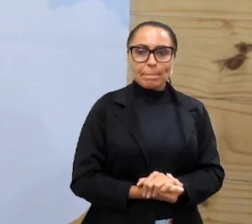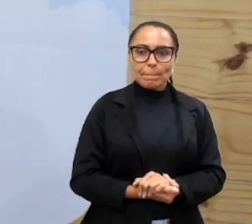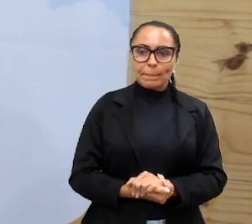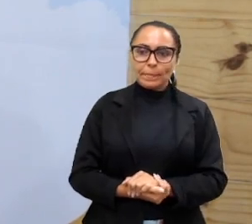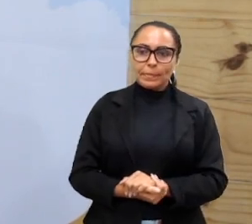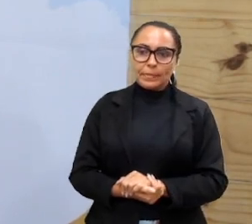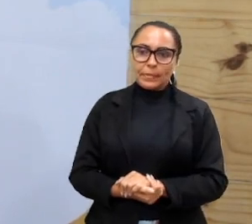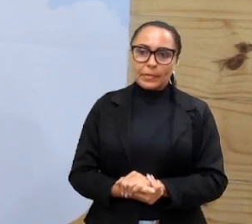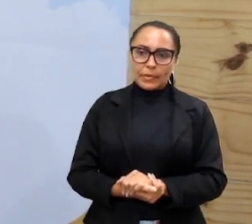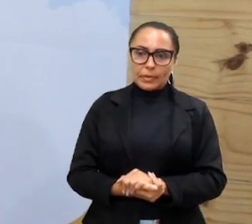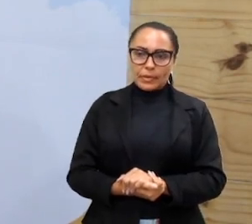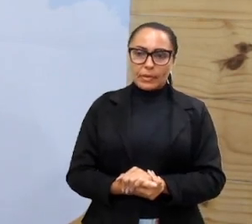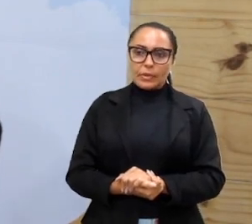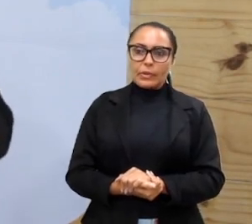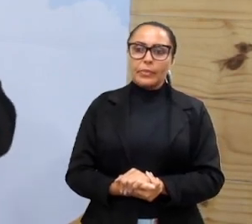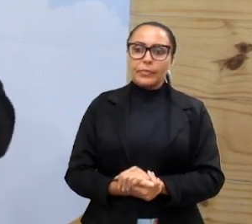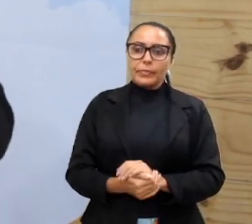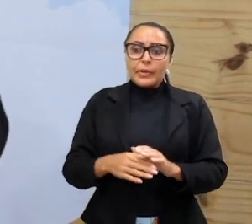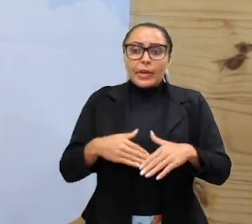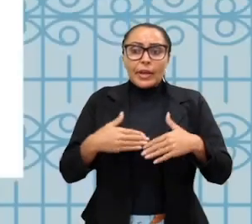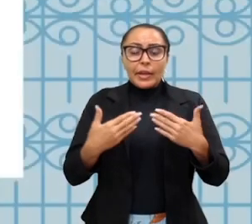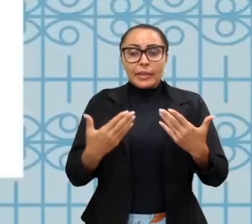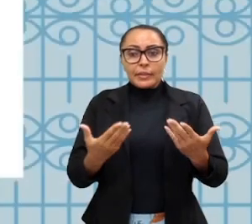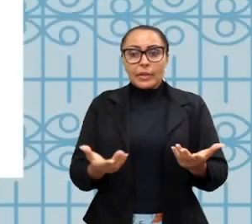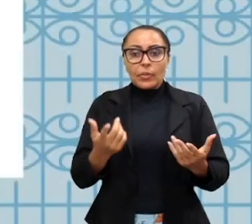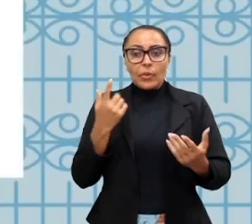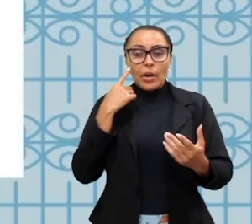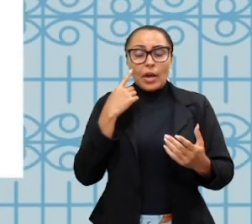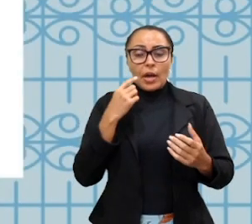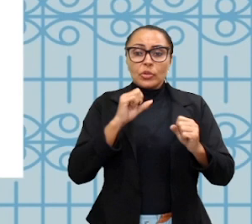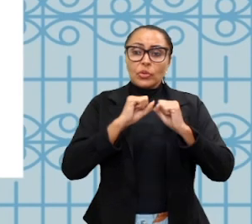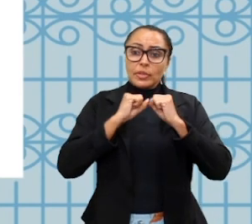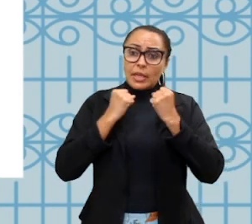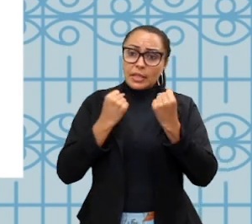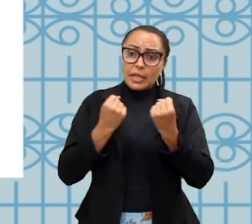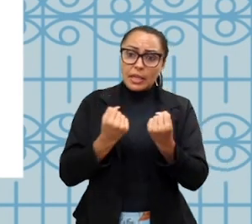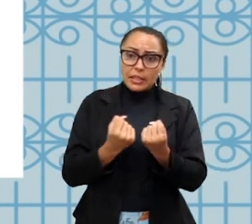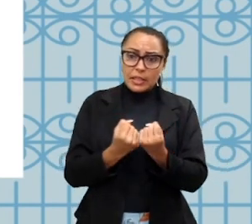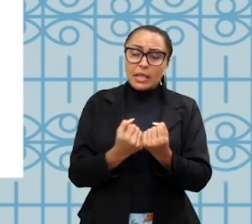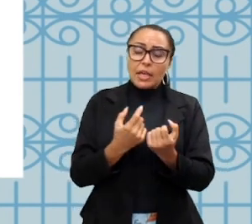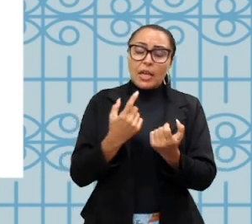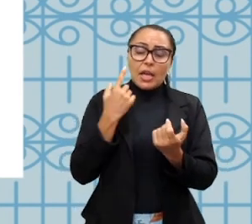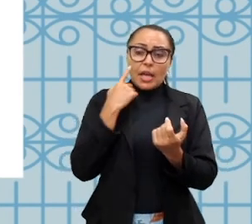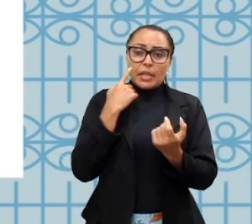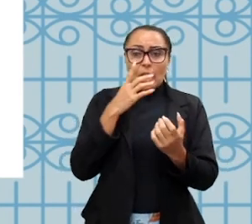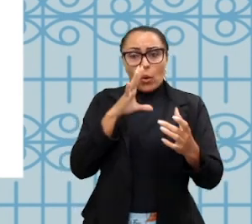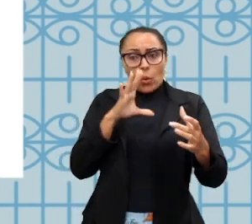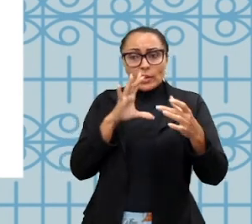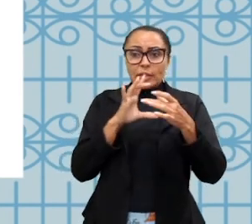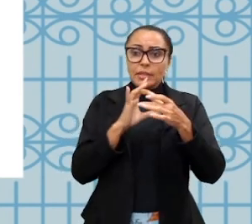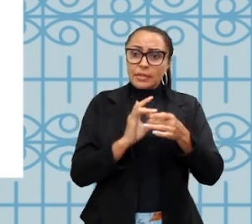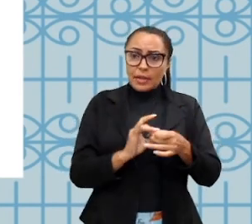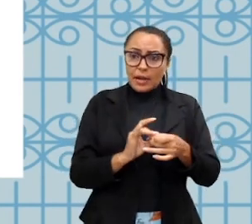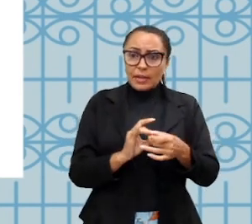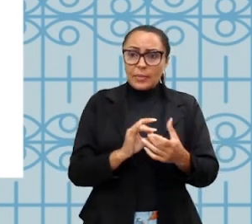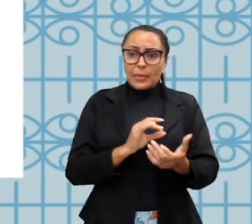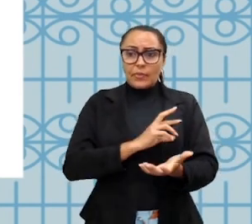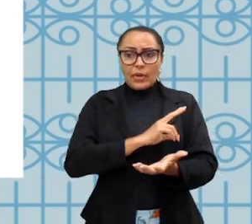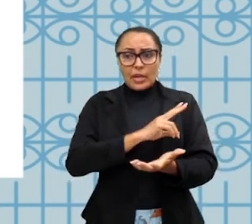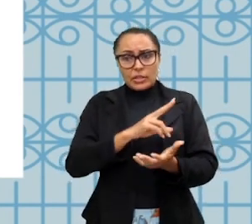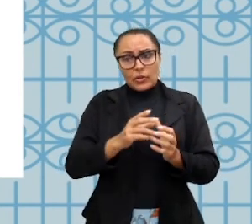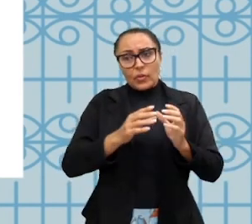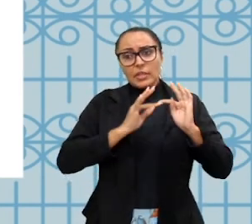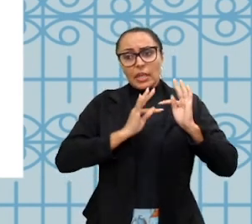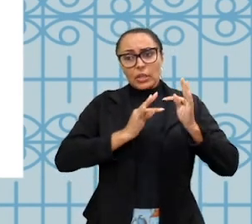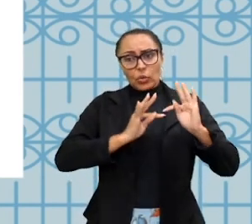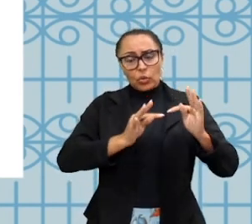pela internet, né? Então, a sociedade midiática, hiperconectada pelas mais diversas tecnologias